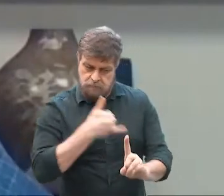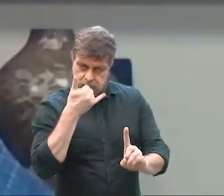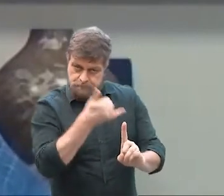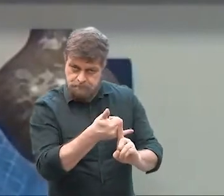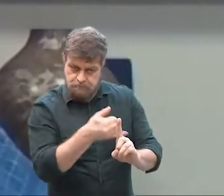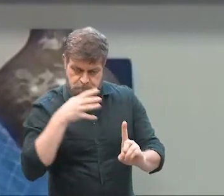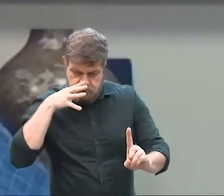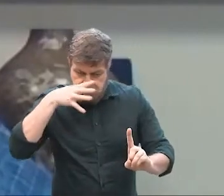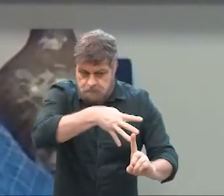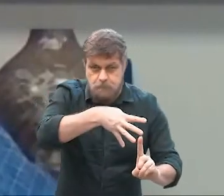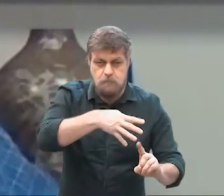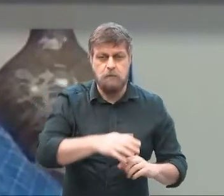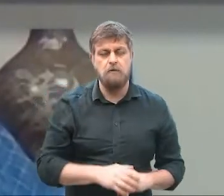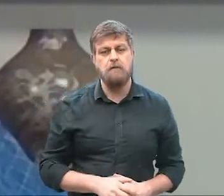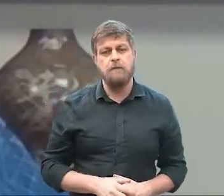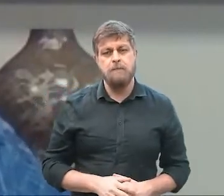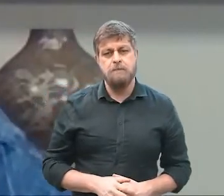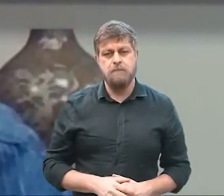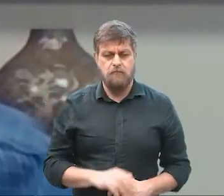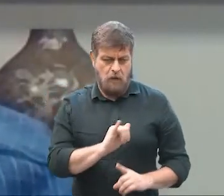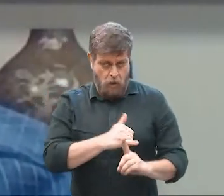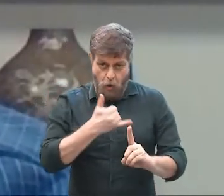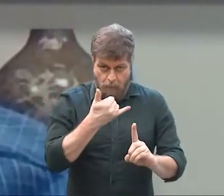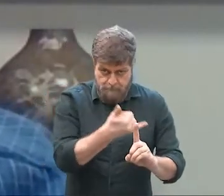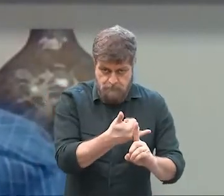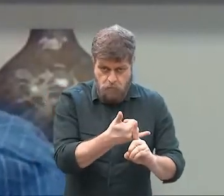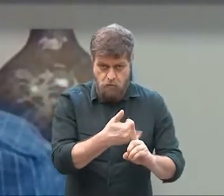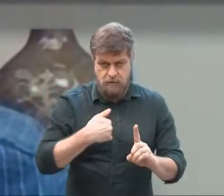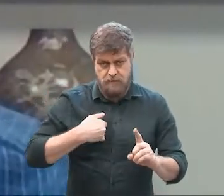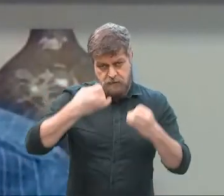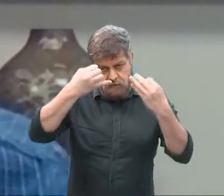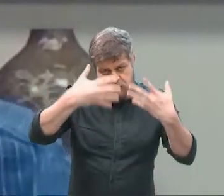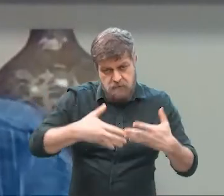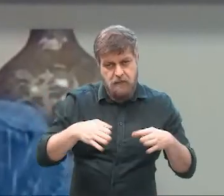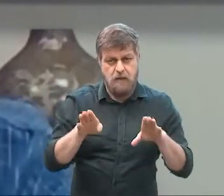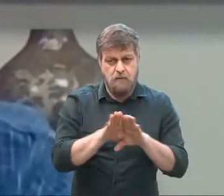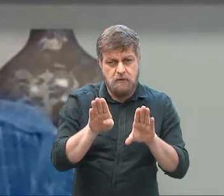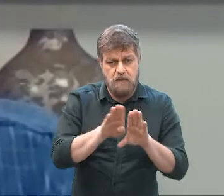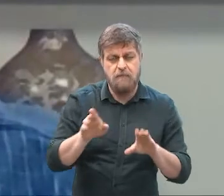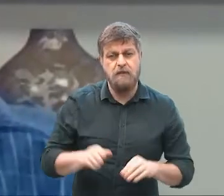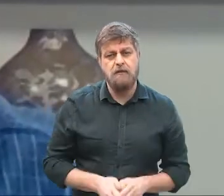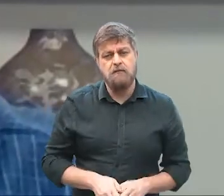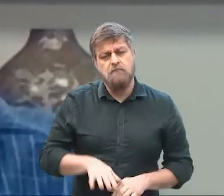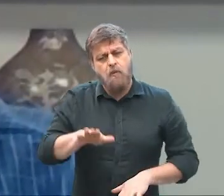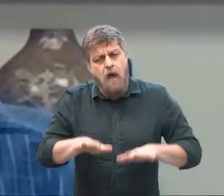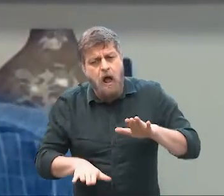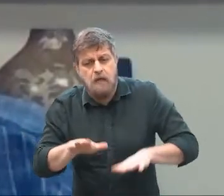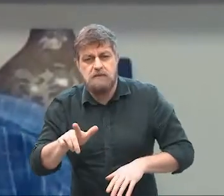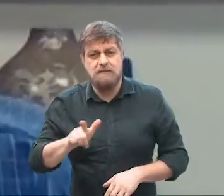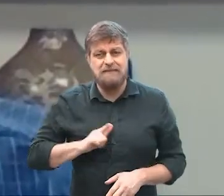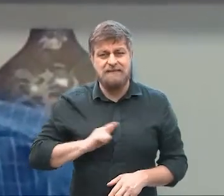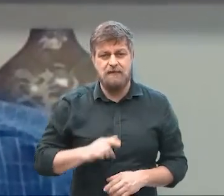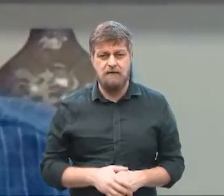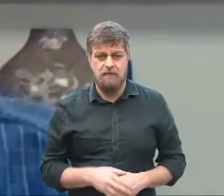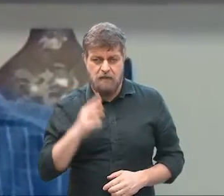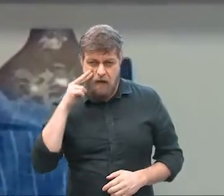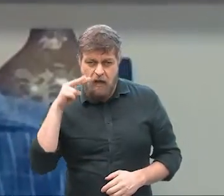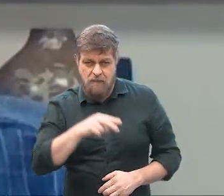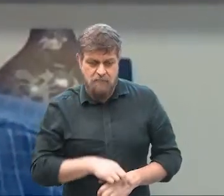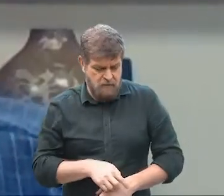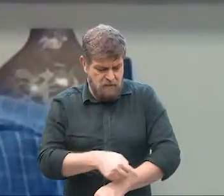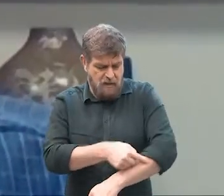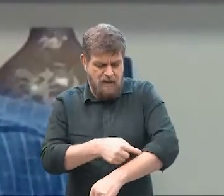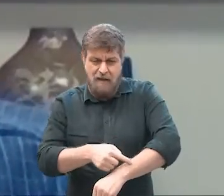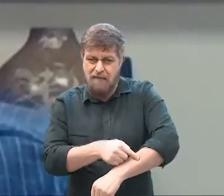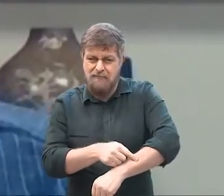menor, ou bullying, como eu havia dito, ou, às vezes, uma mancha, um